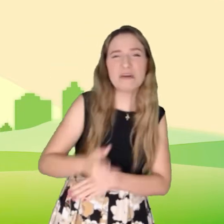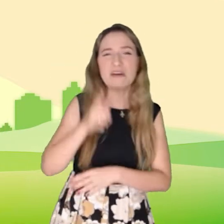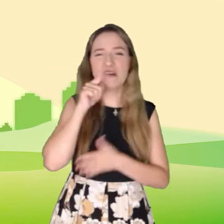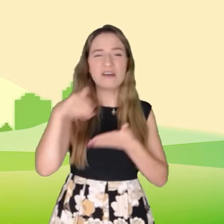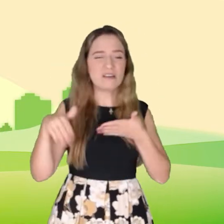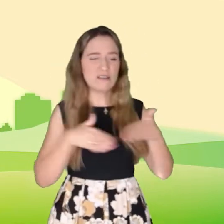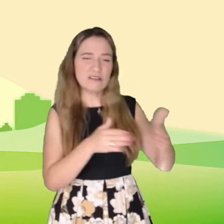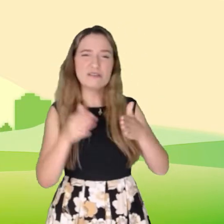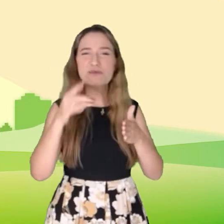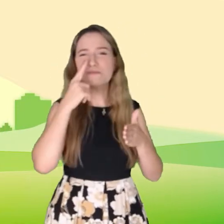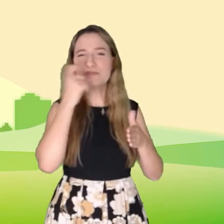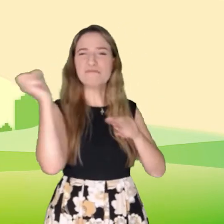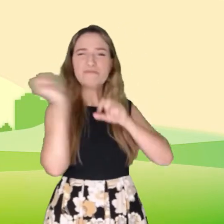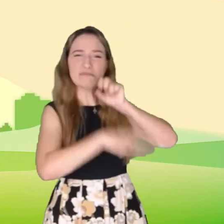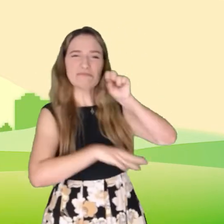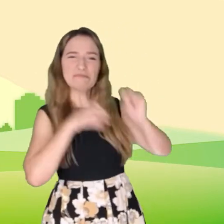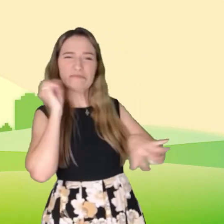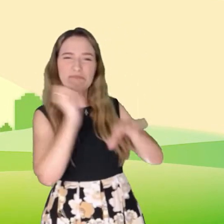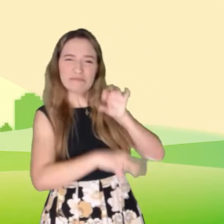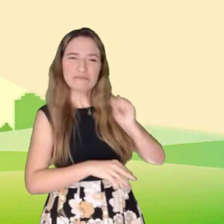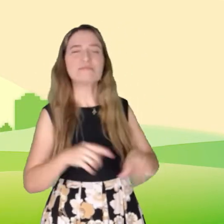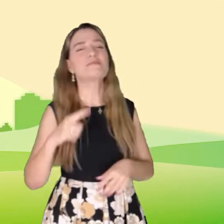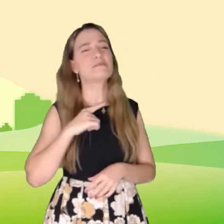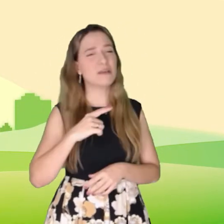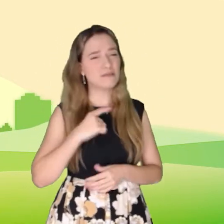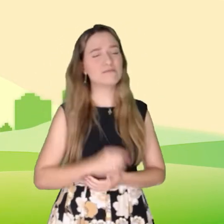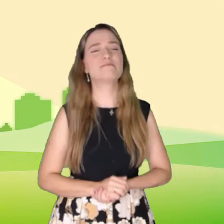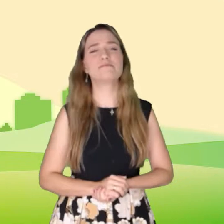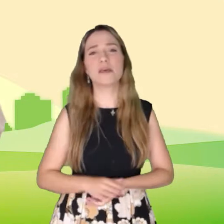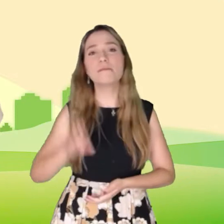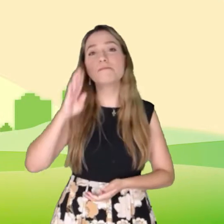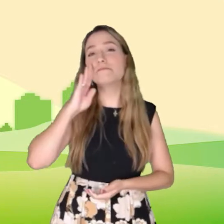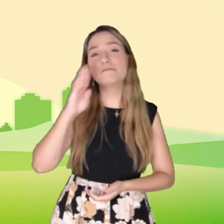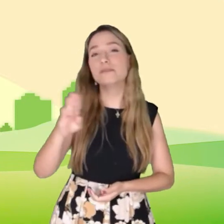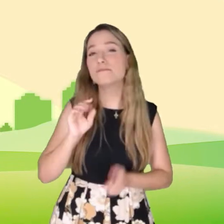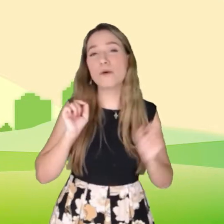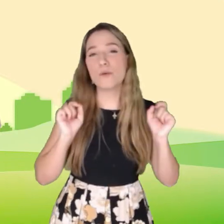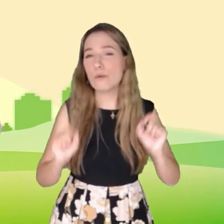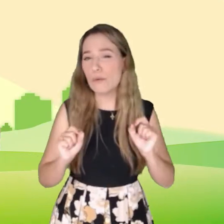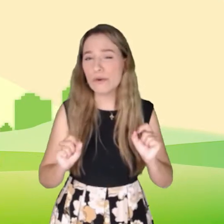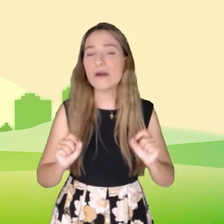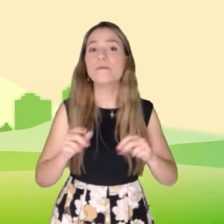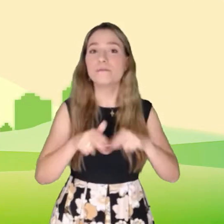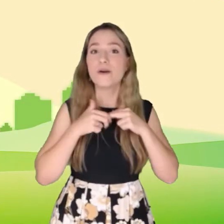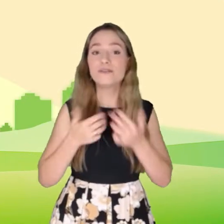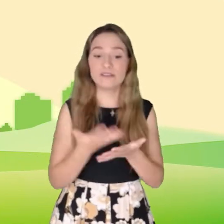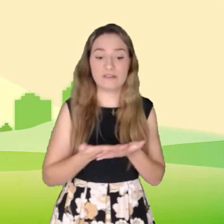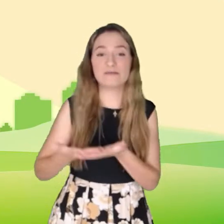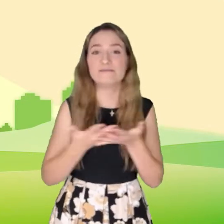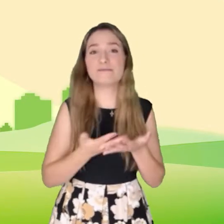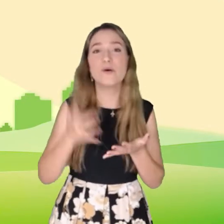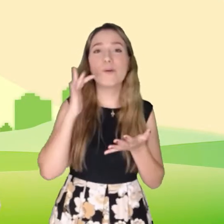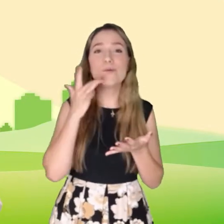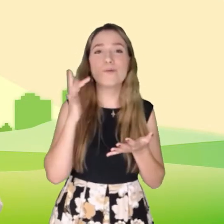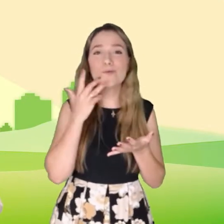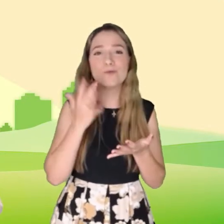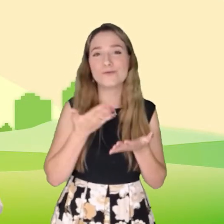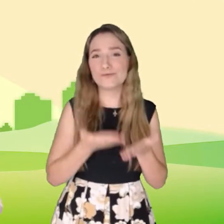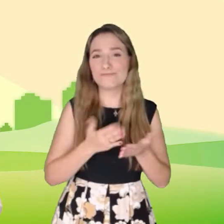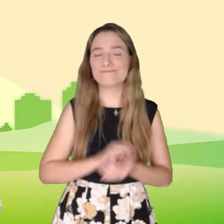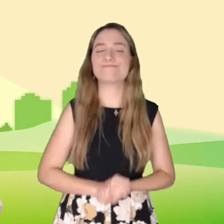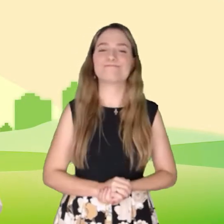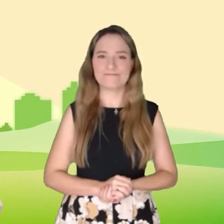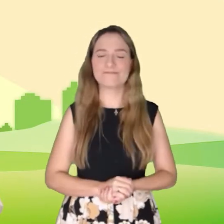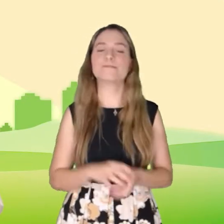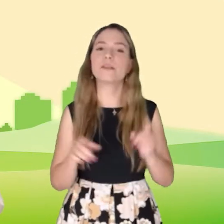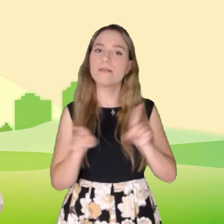à poluição ambiental, pessoal, principalmente relacionada à mineração de ouro. Além disso,